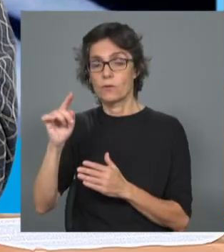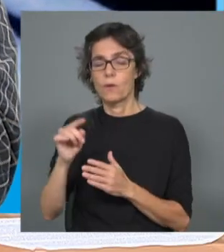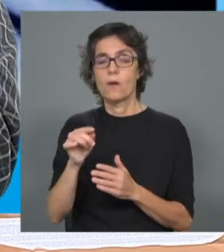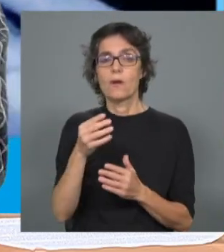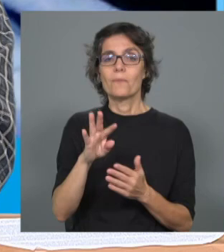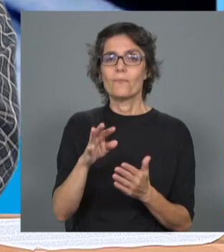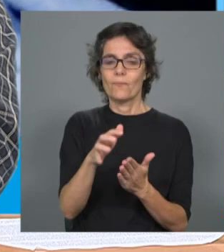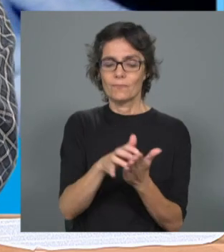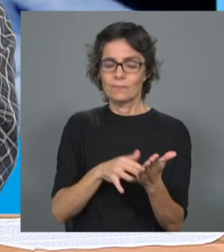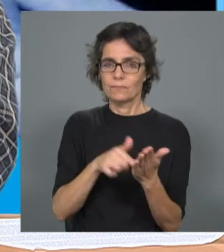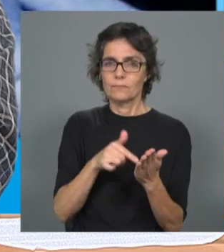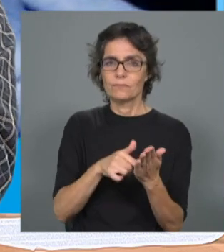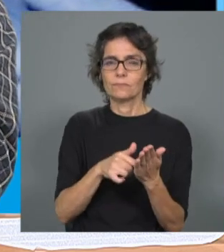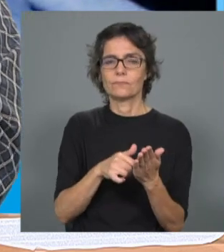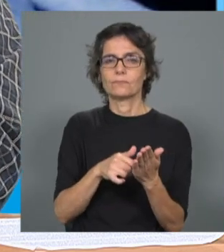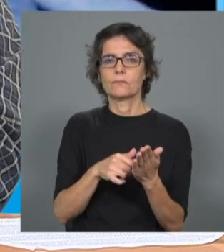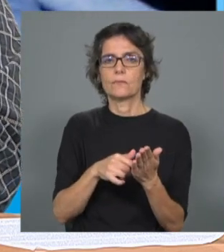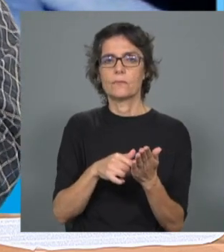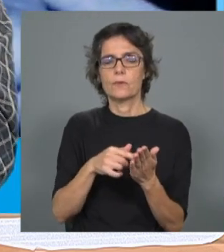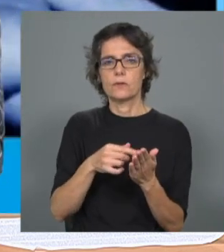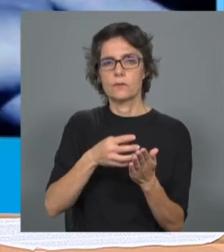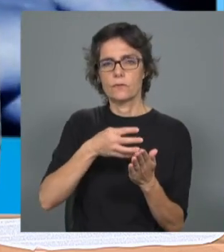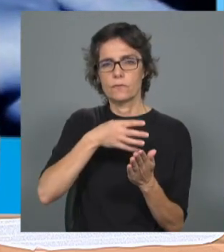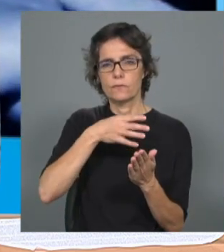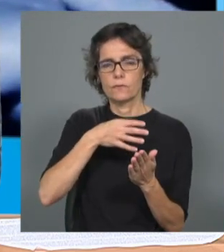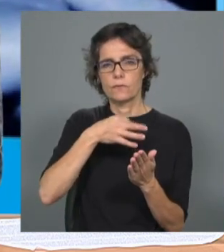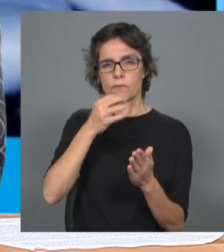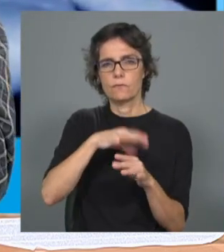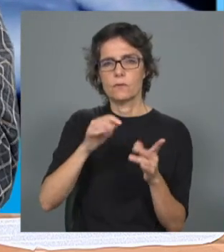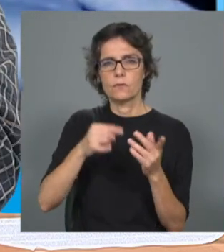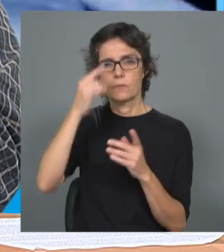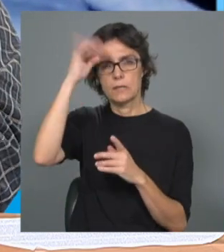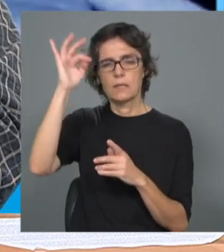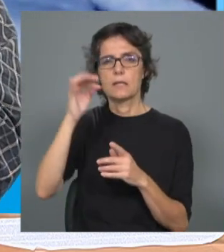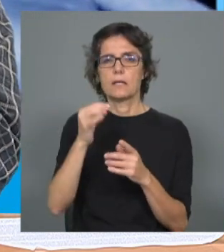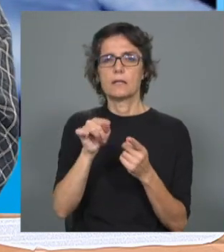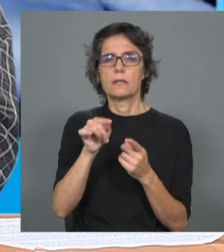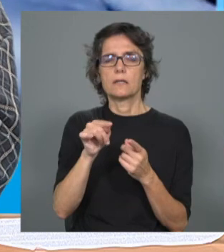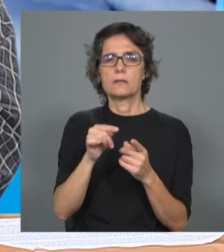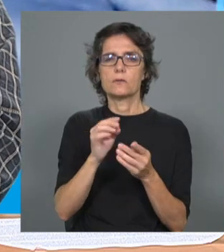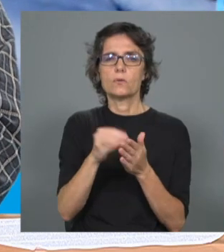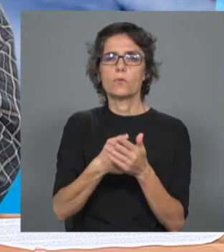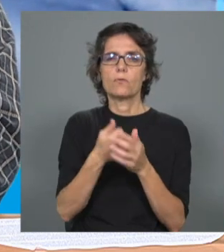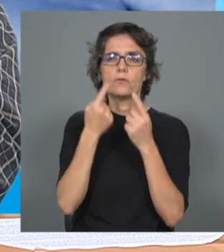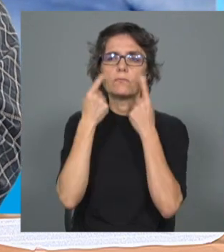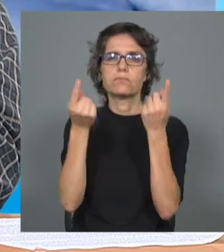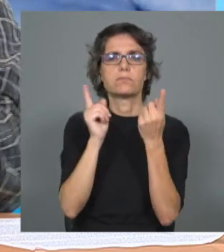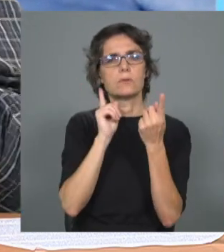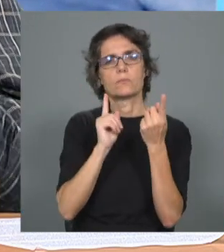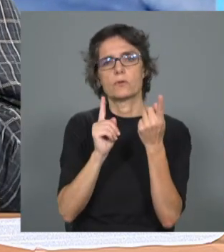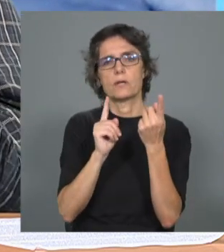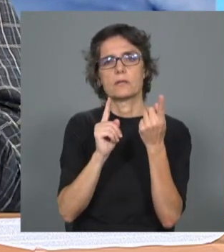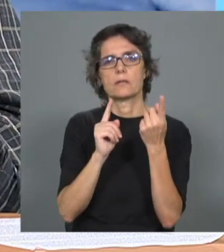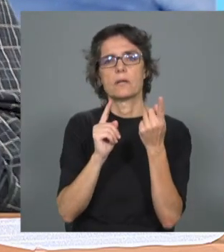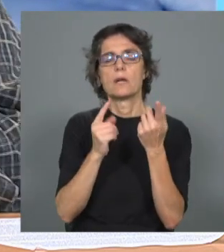no fundo reforçar a ideia de que há necessidade do anúncio do Evangelho, e que esse anúncio do Evangelho tem sempre presente a Trindade. E nós até